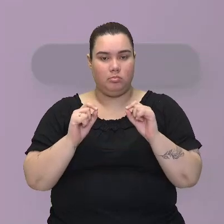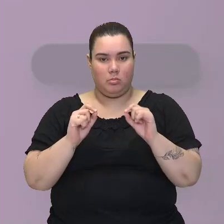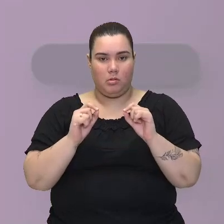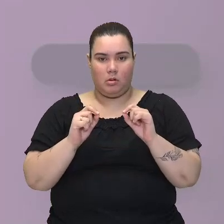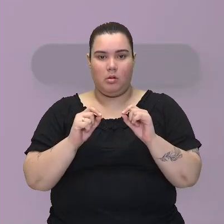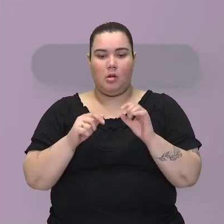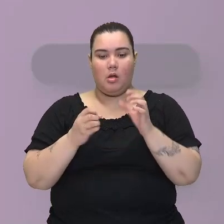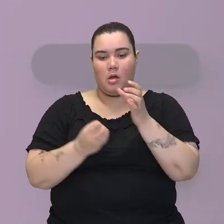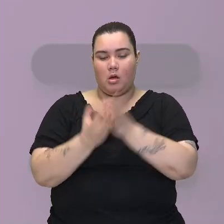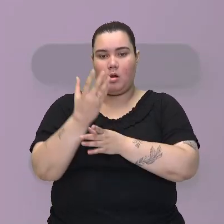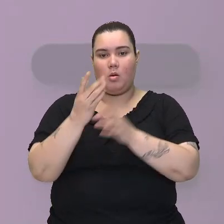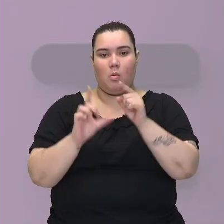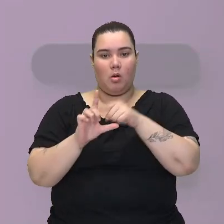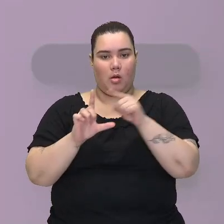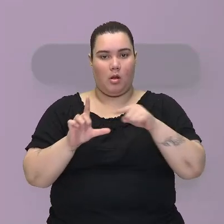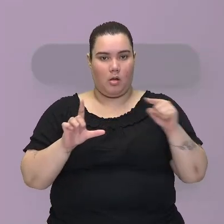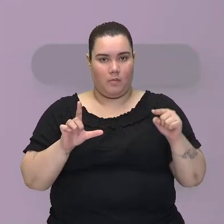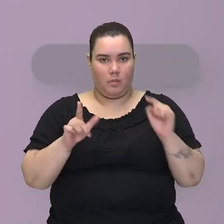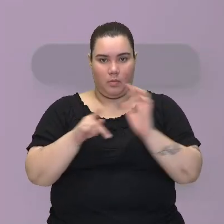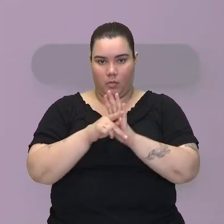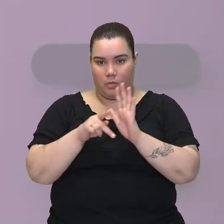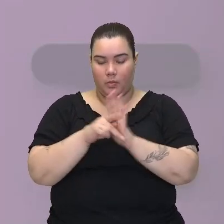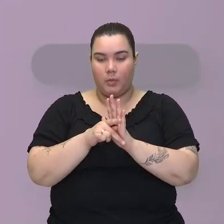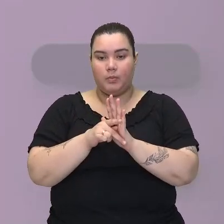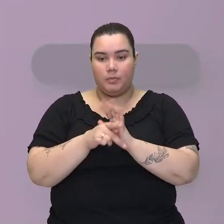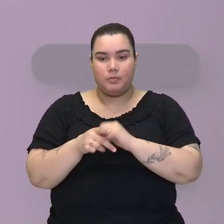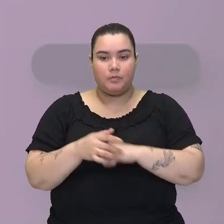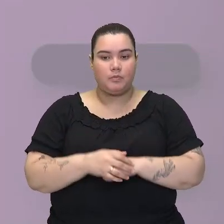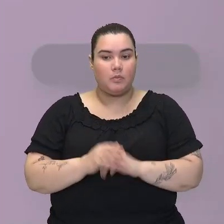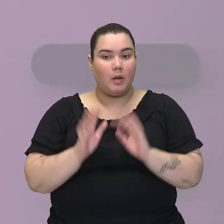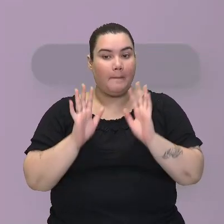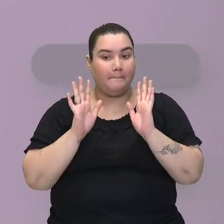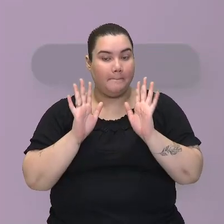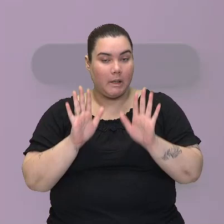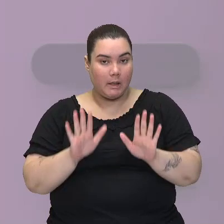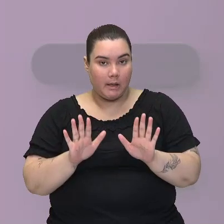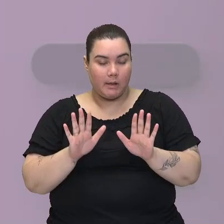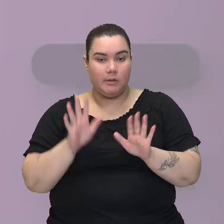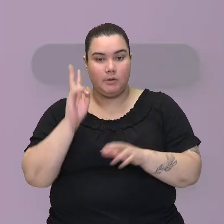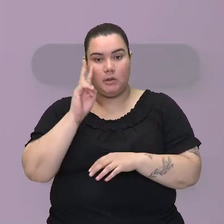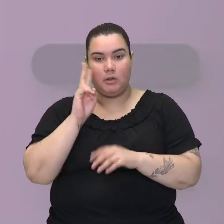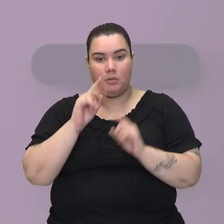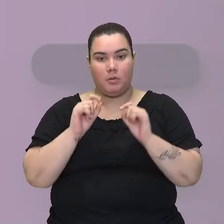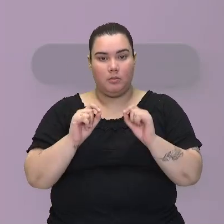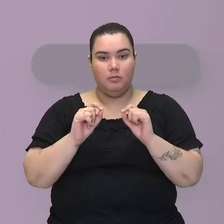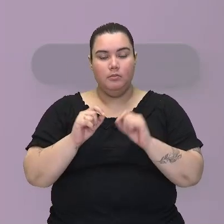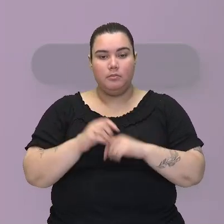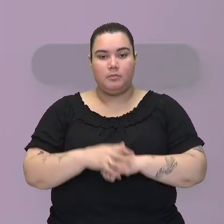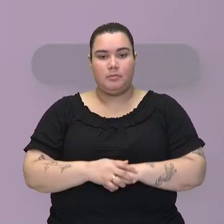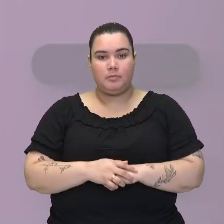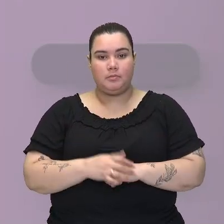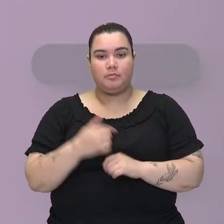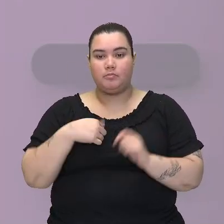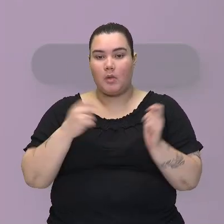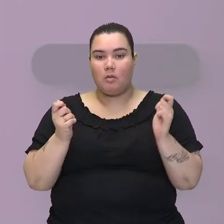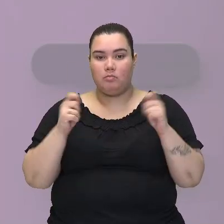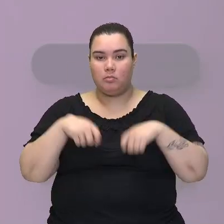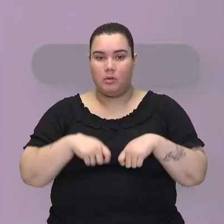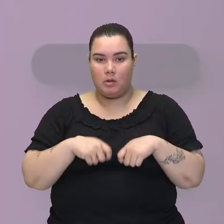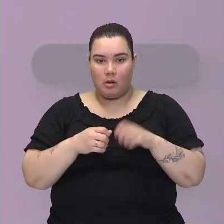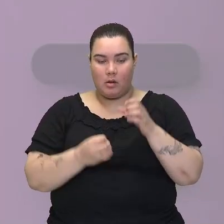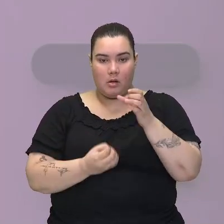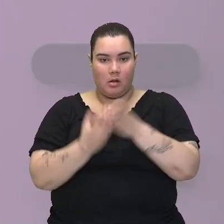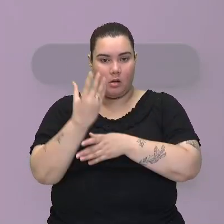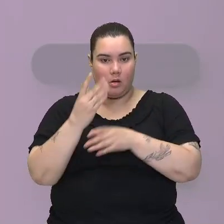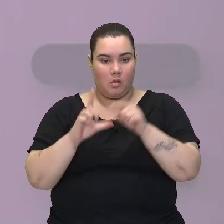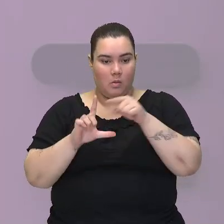o seu gráfico, tá bom? Só lembrando que para que eu consiga construir um